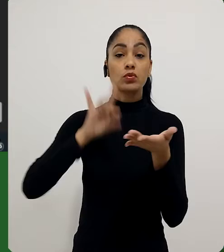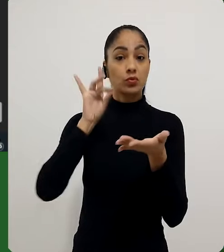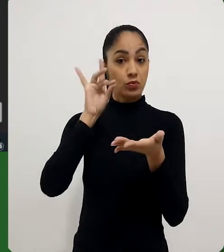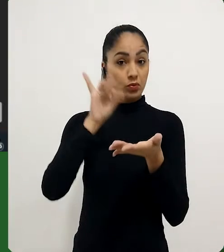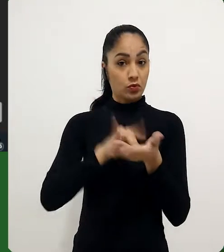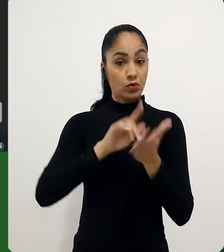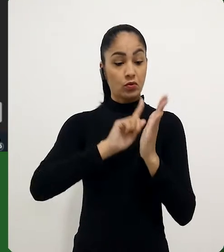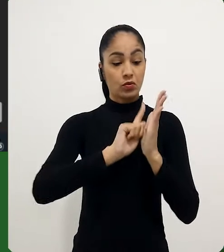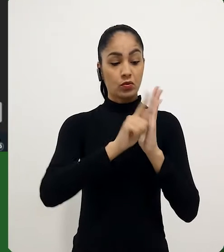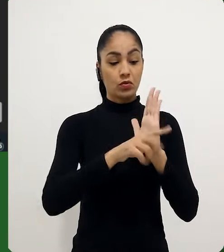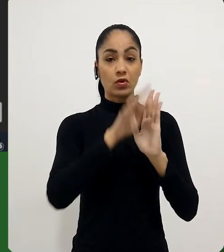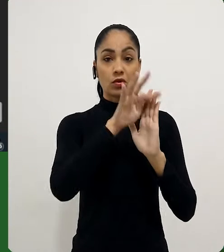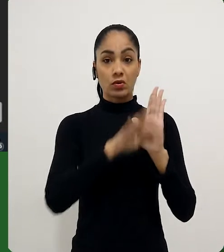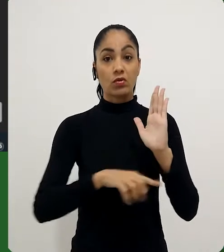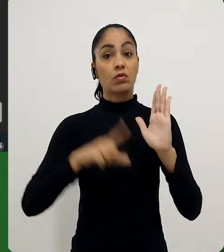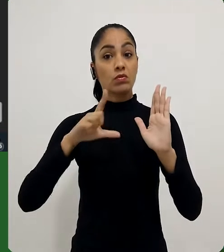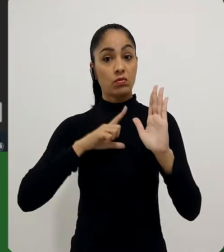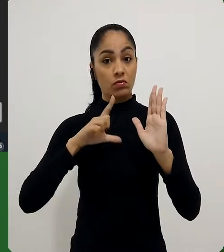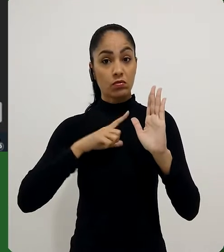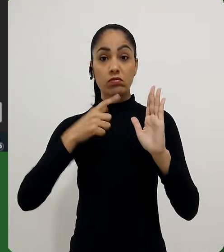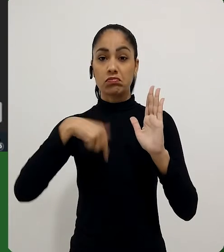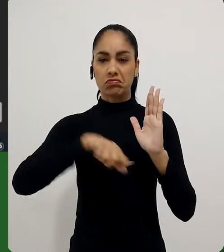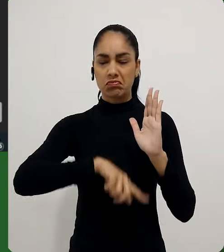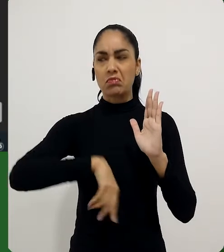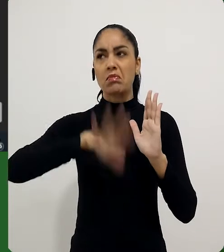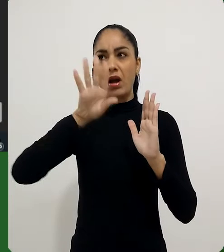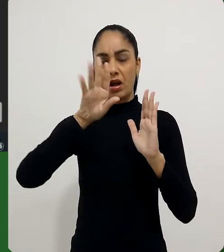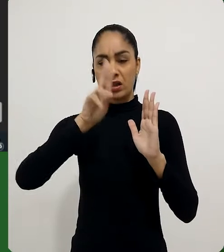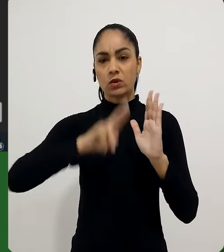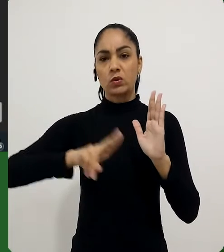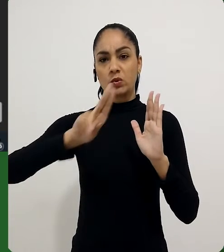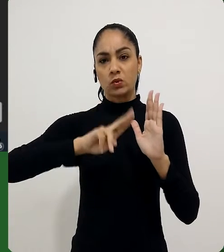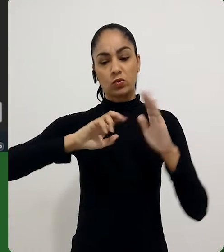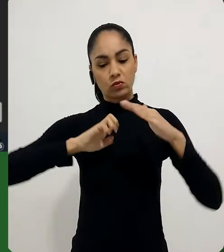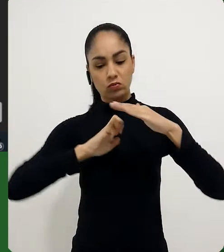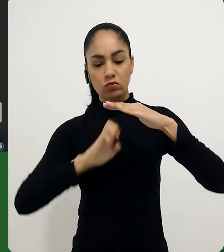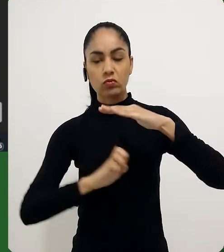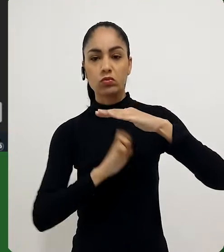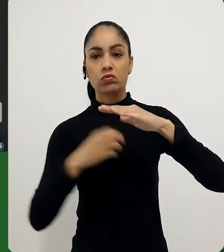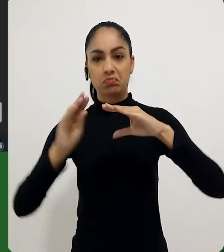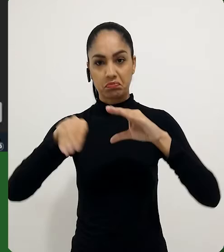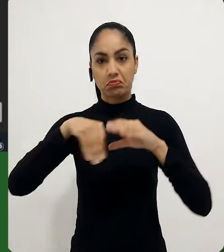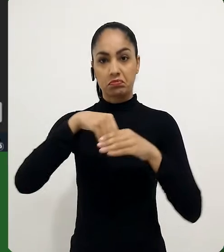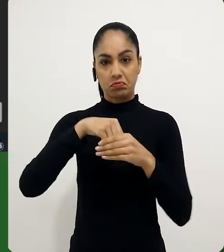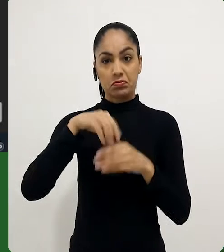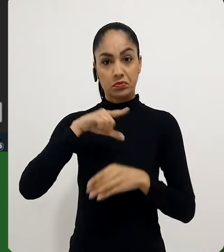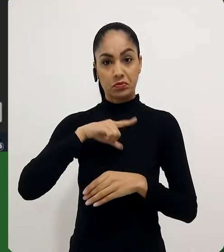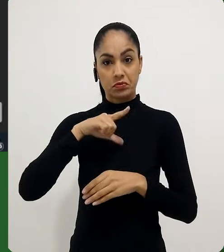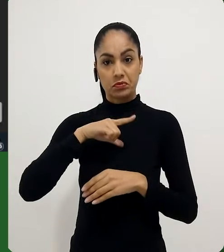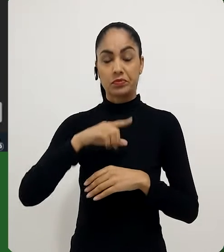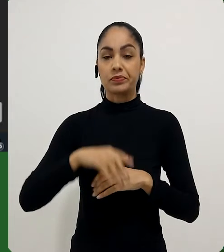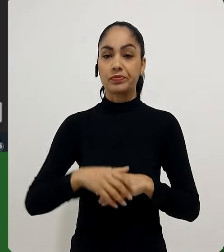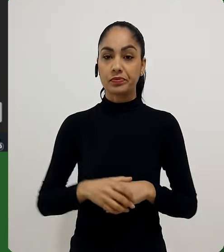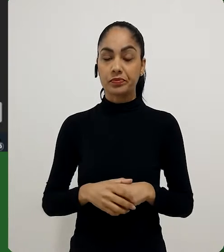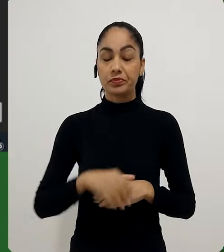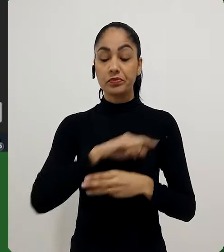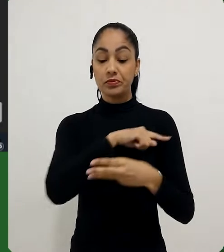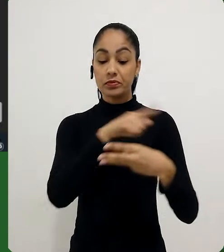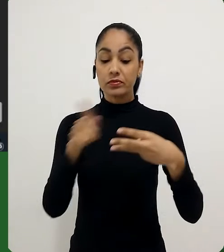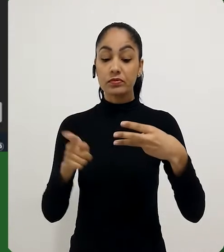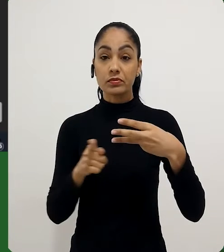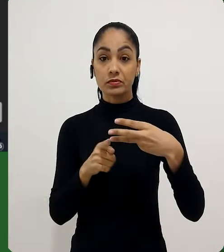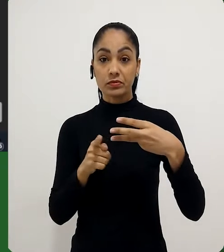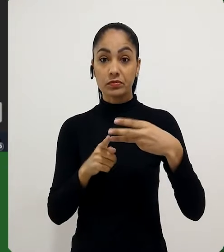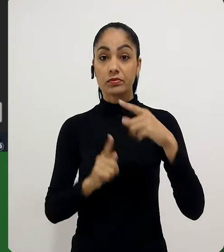e circulares. Então, são gêneros textuais que ocorrem com muita frequência dentro das